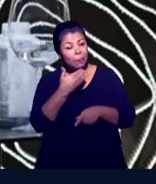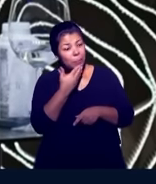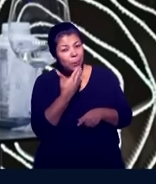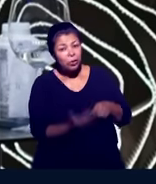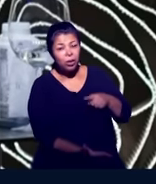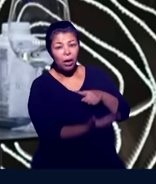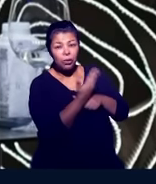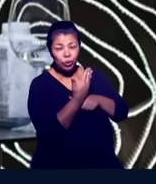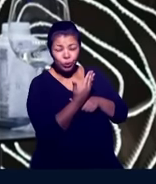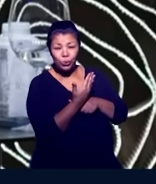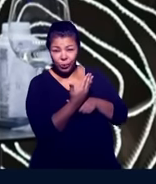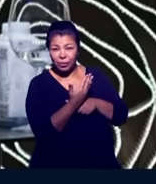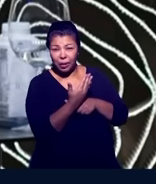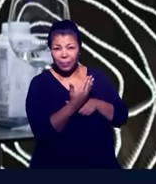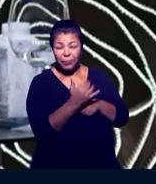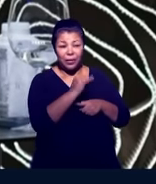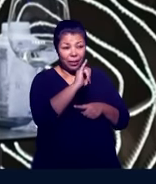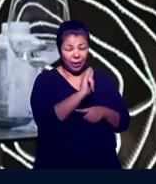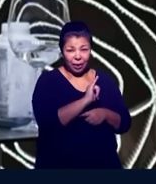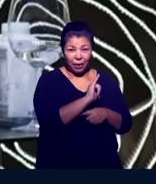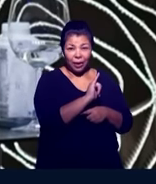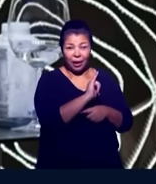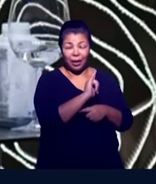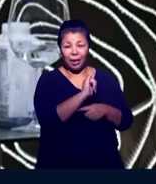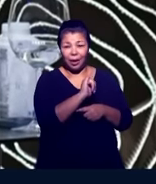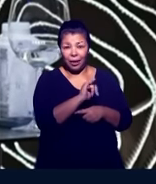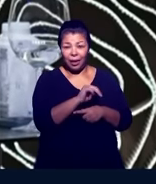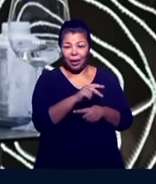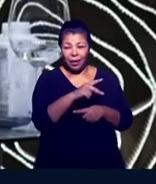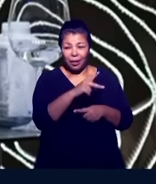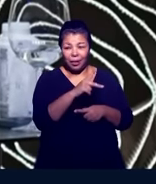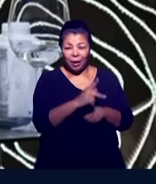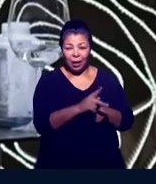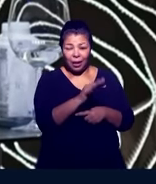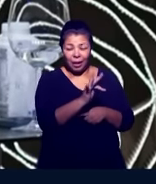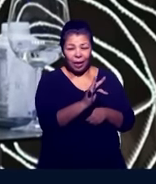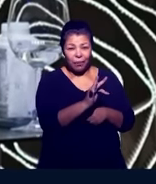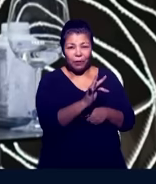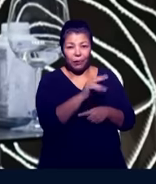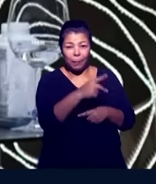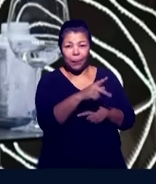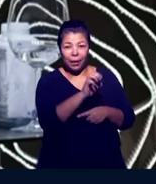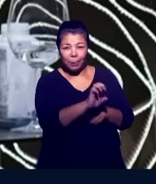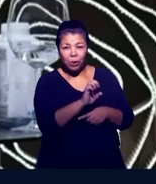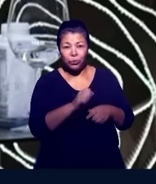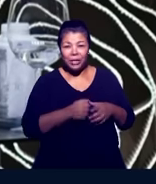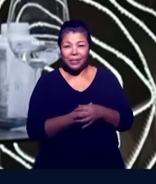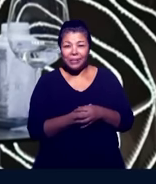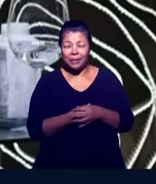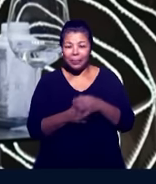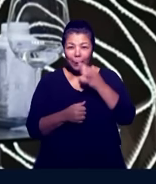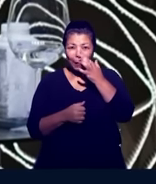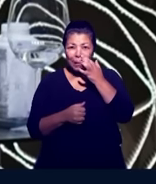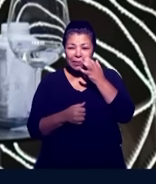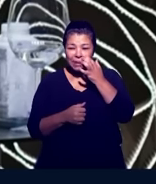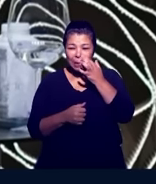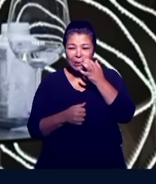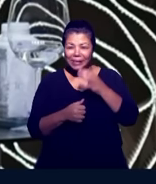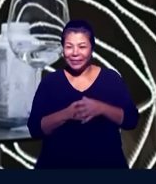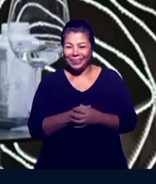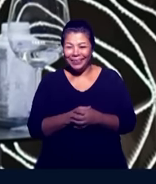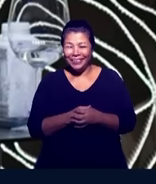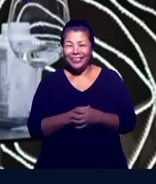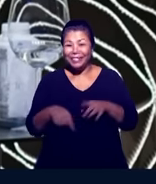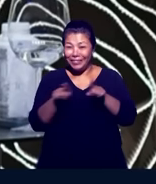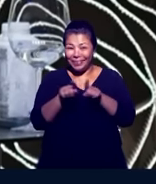evidentemente uma boa parte do fpm e do fpe é alimentada pelo imposto de renda pessoa jurídica Então você criou